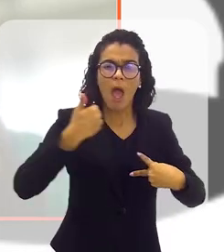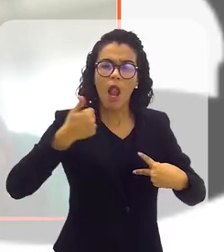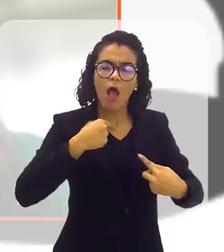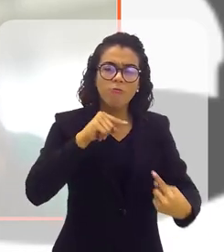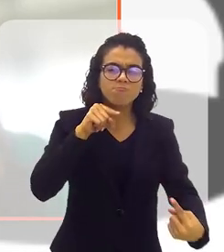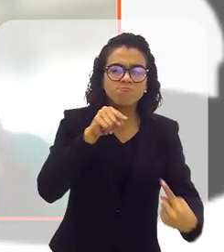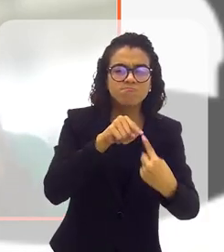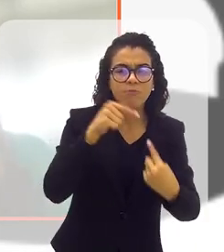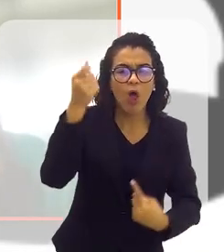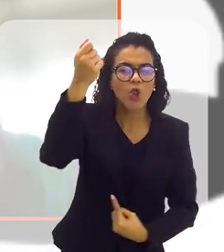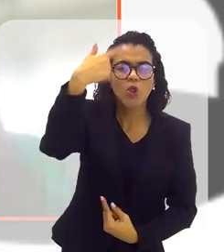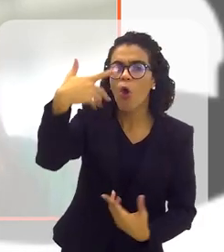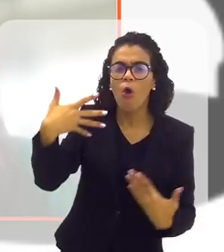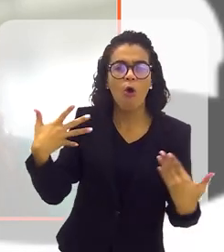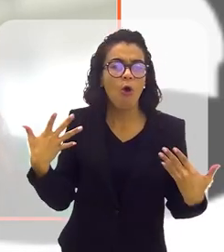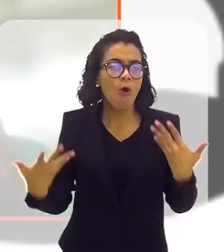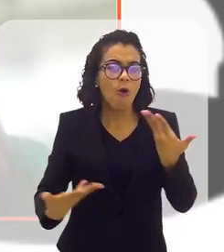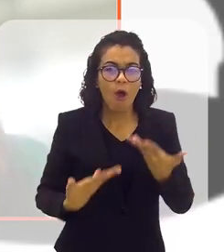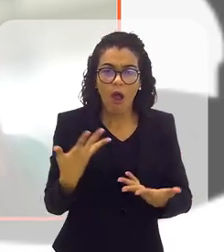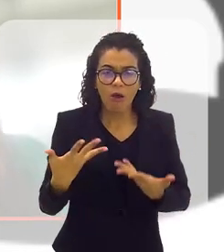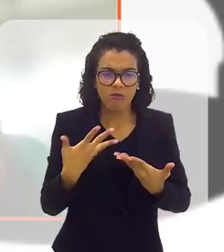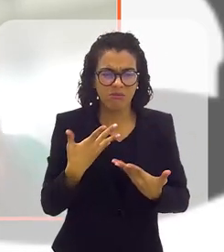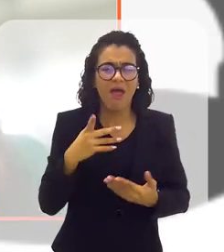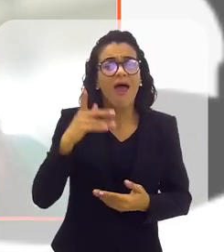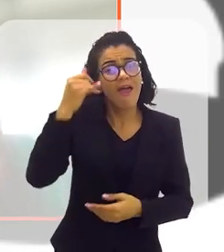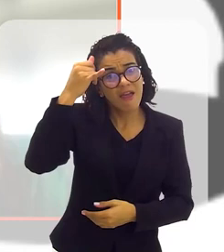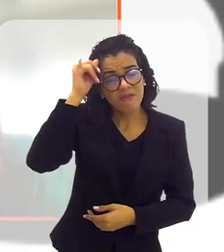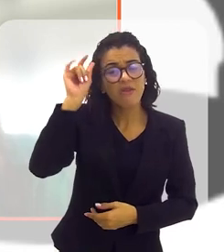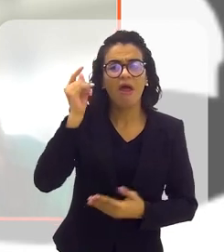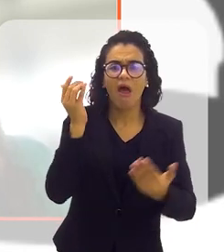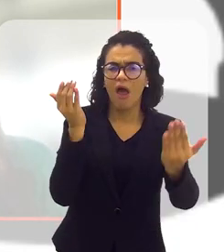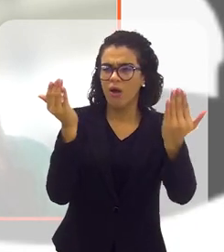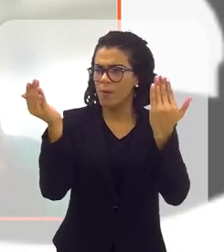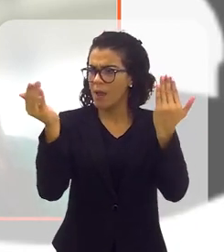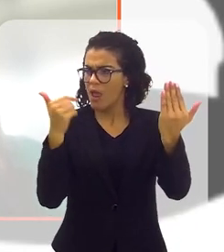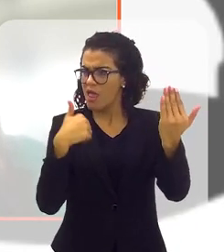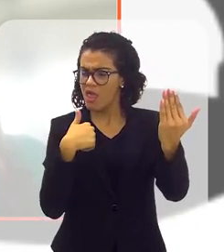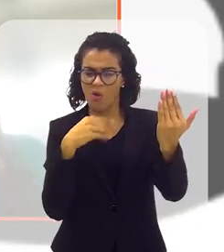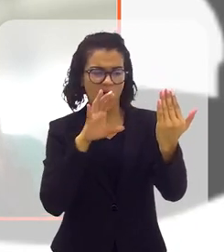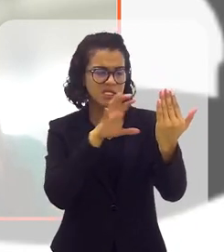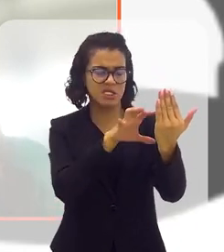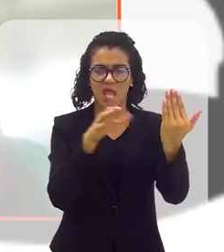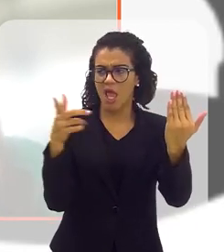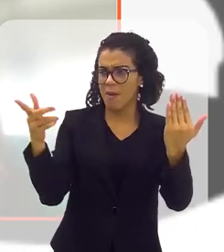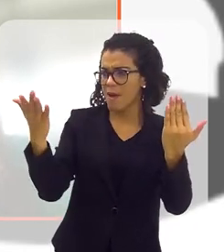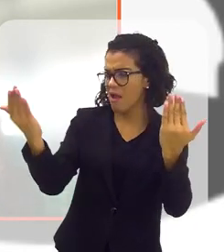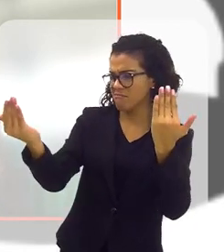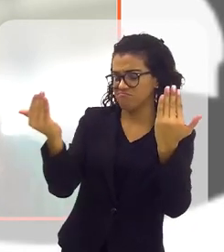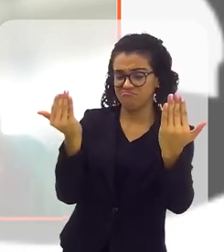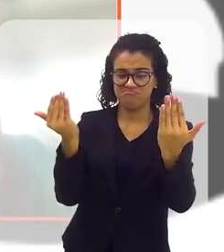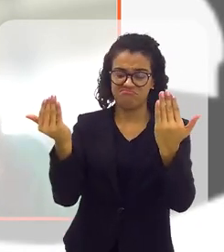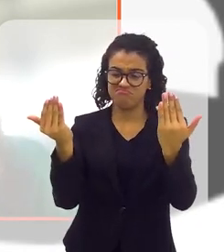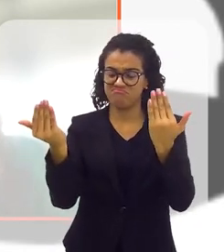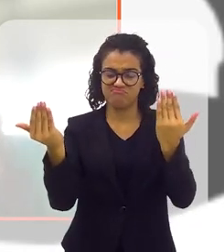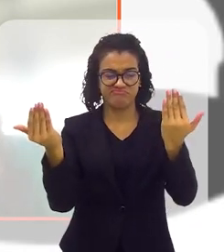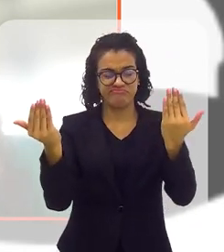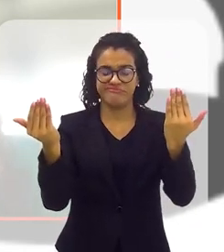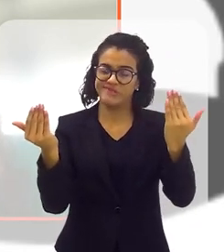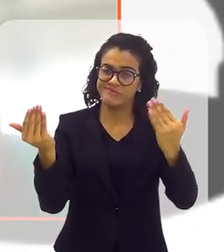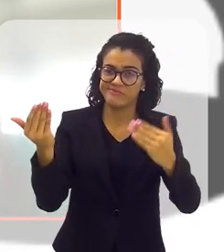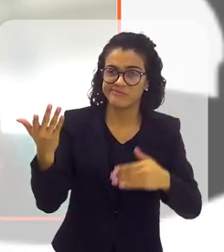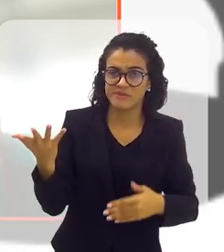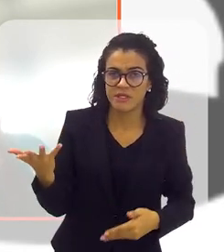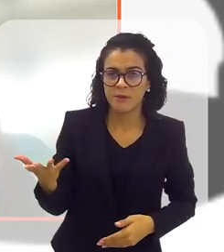você pode fazer aí de melhor, não se comparar a ninguém. Cada um tem aí o seu caminho a perseguir, né,